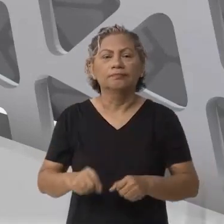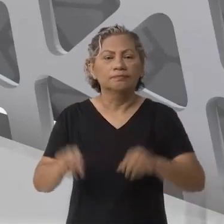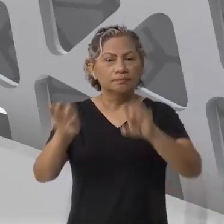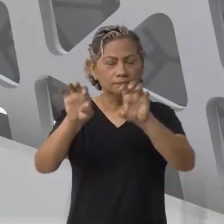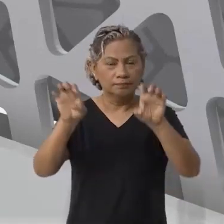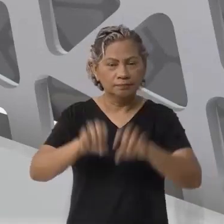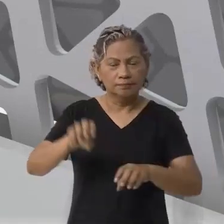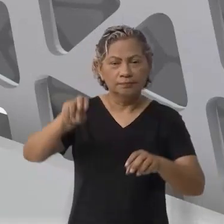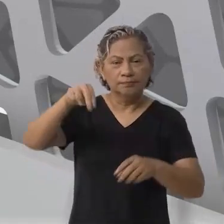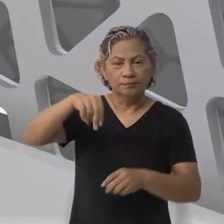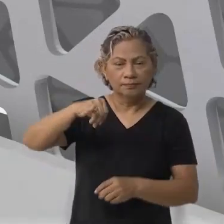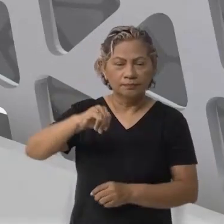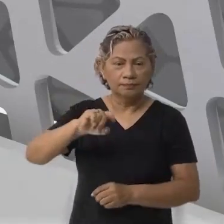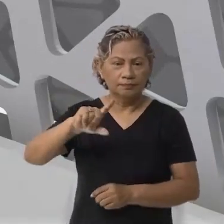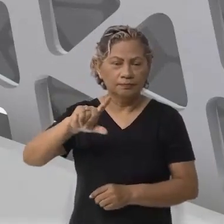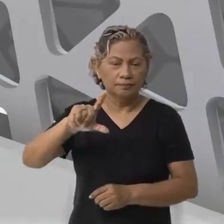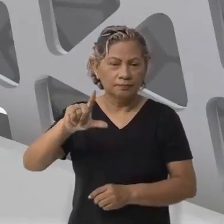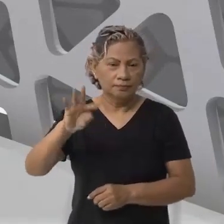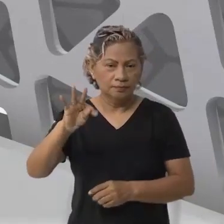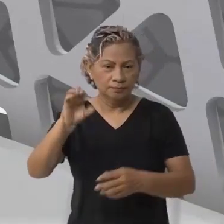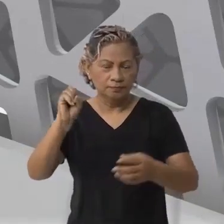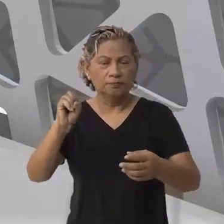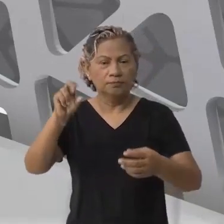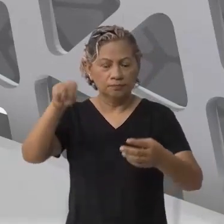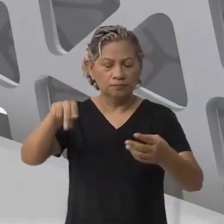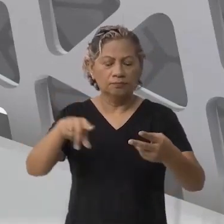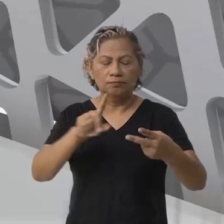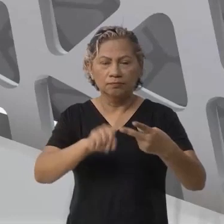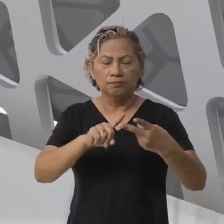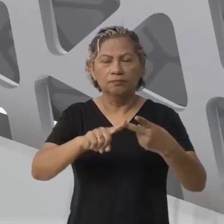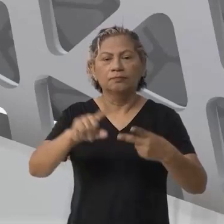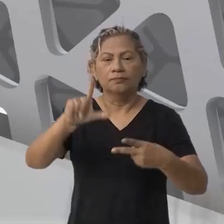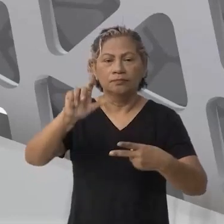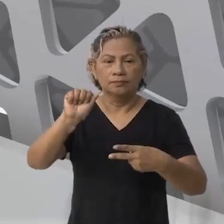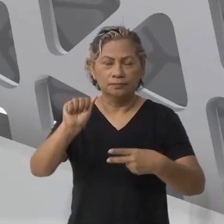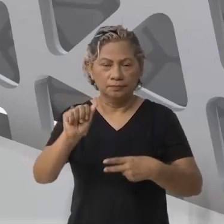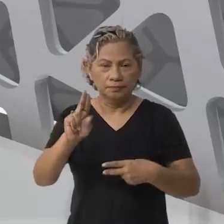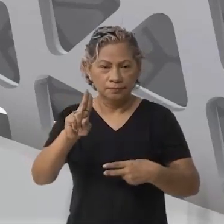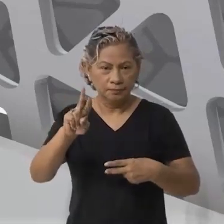foi pensado, estruturado pelo Milton Santos